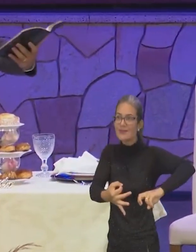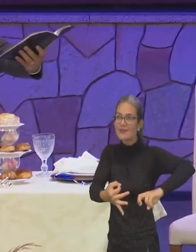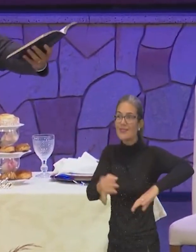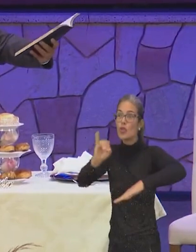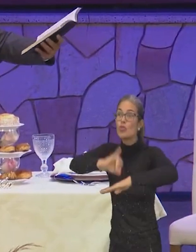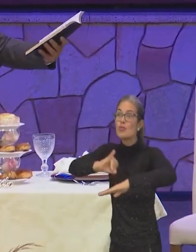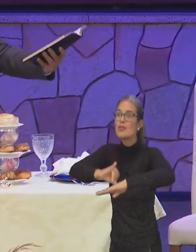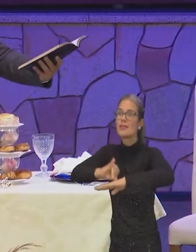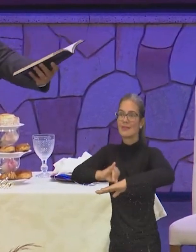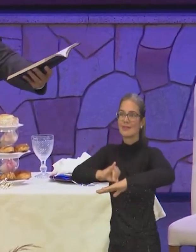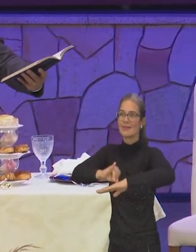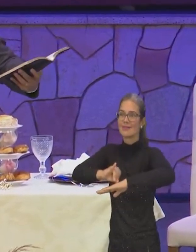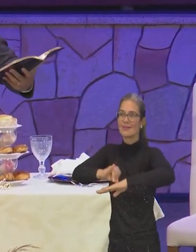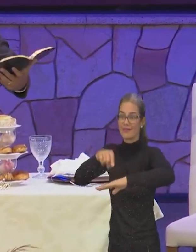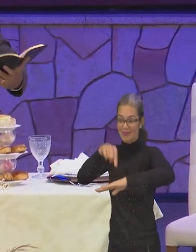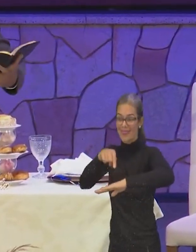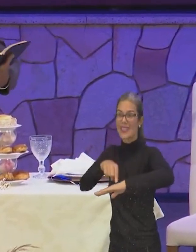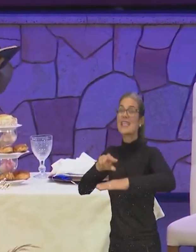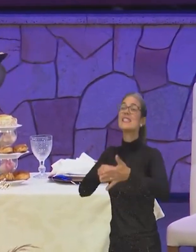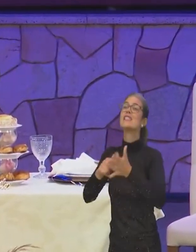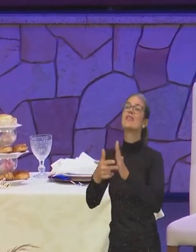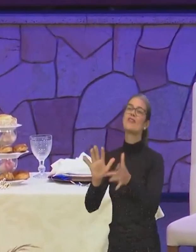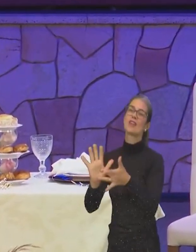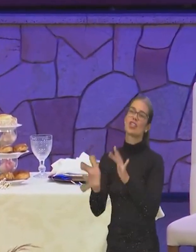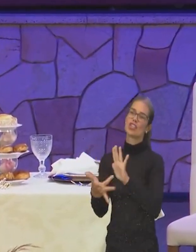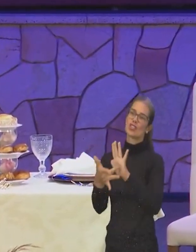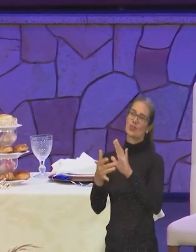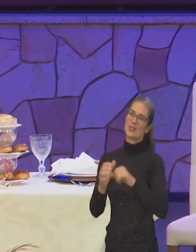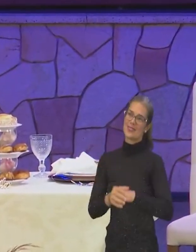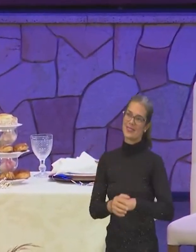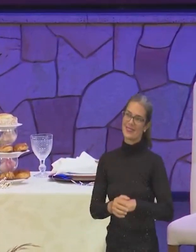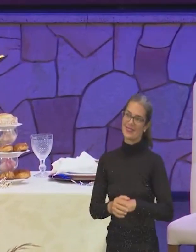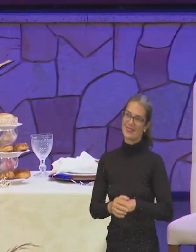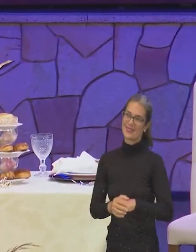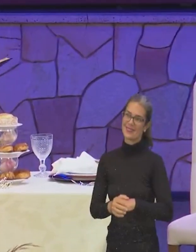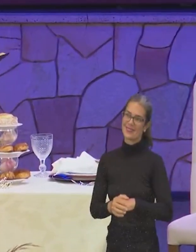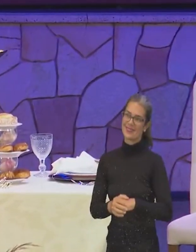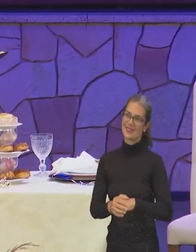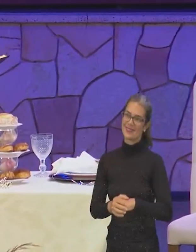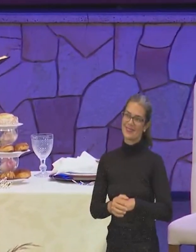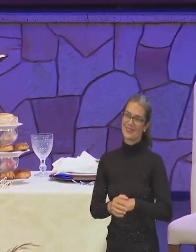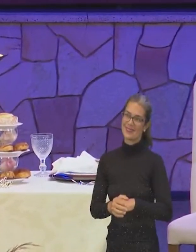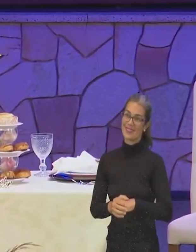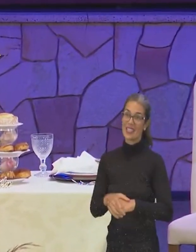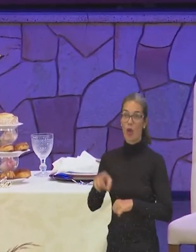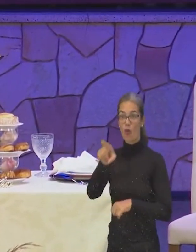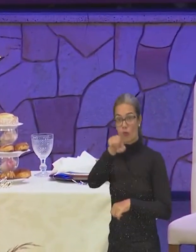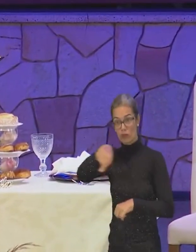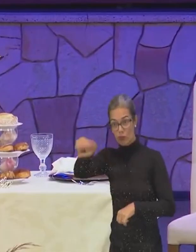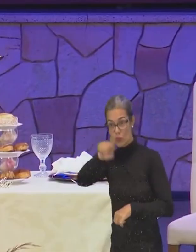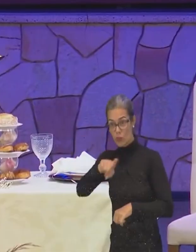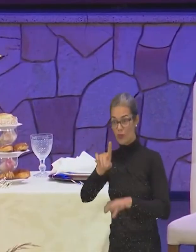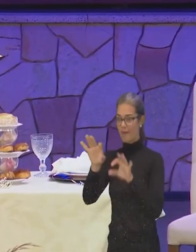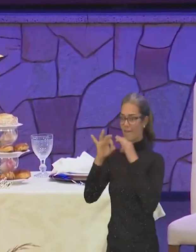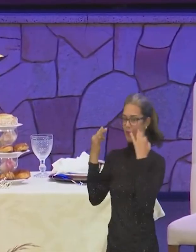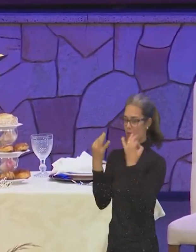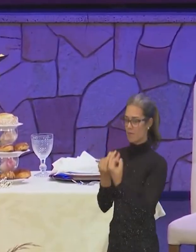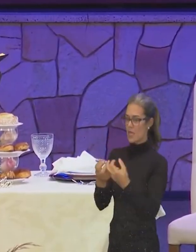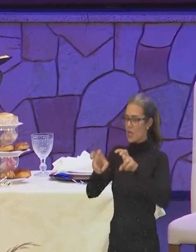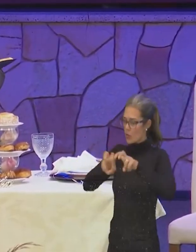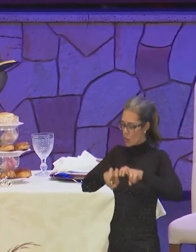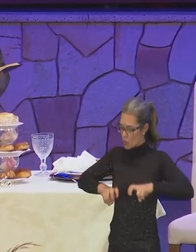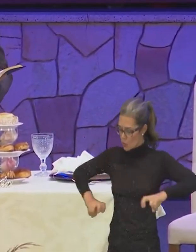estiver junta ao redor desta mesa, vocês precisam olhar para Jesus.